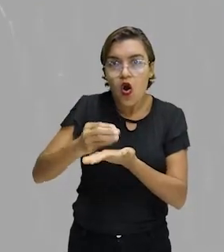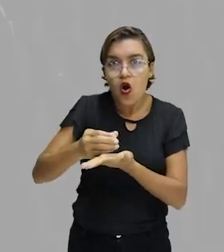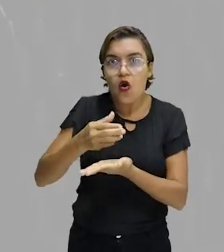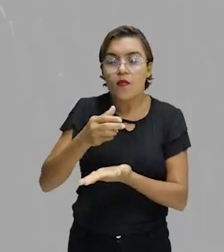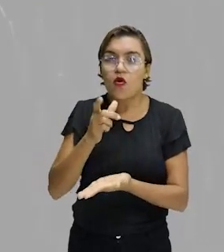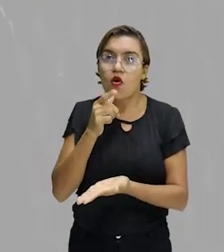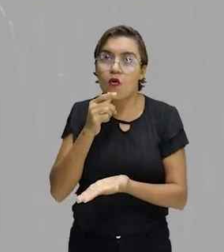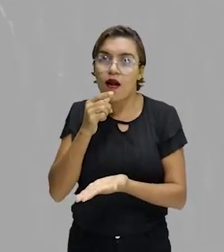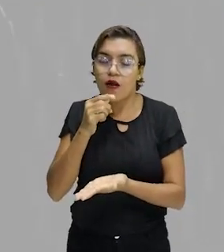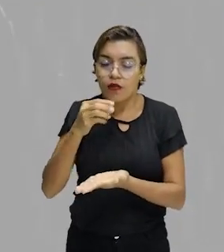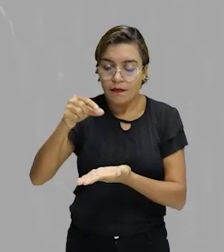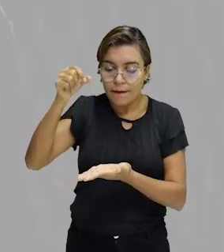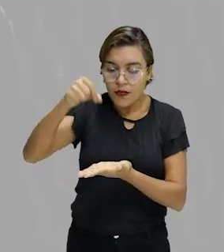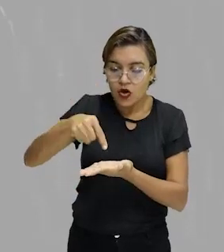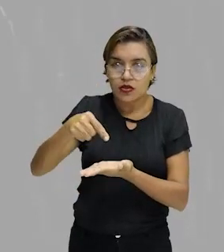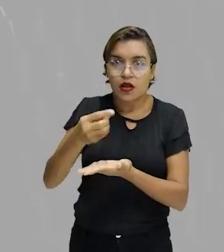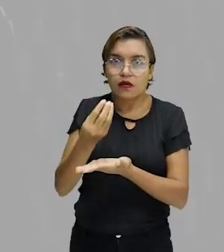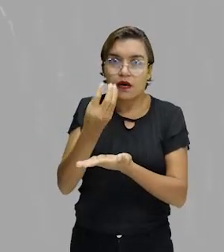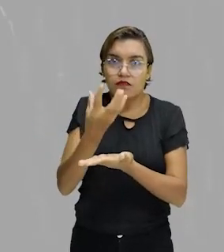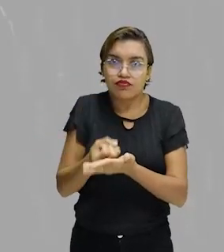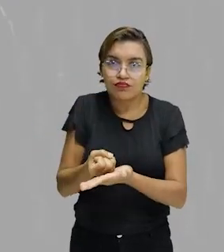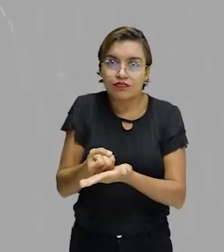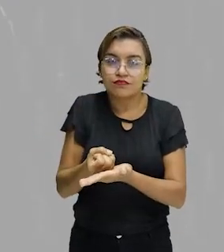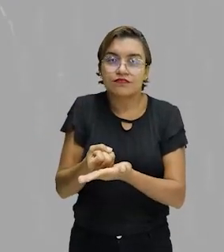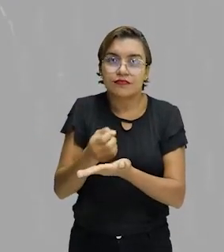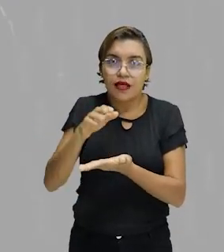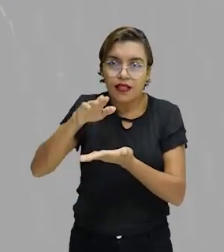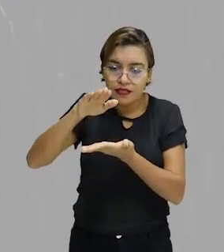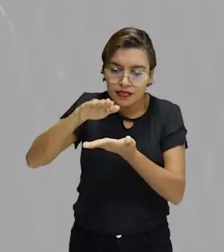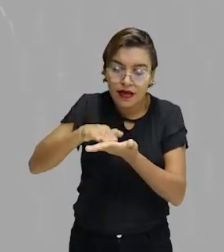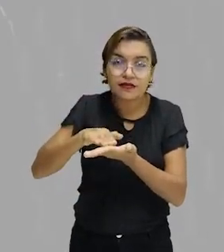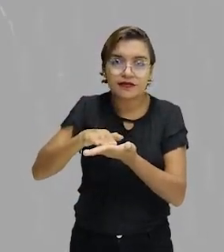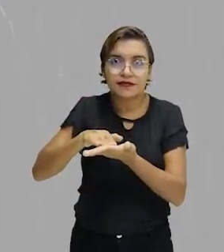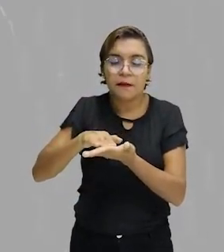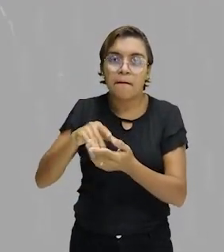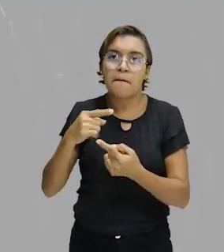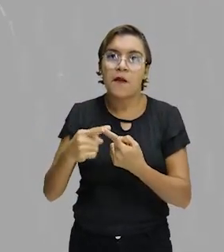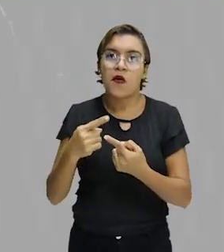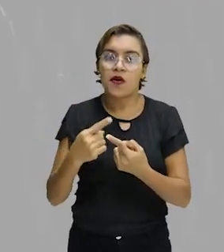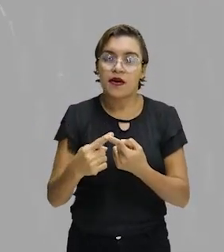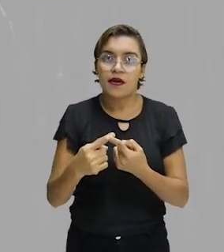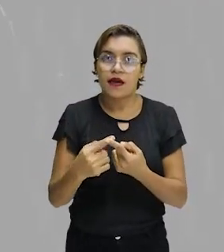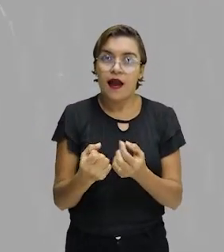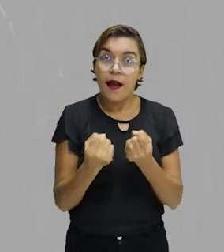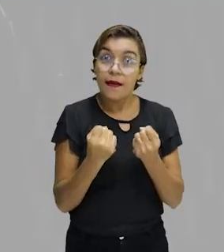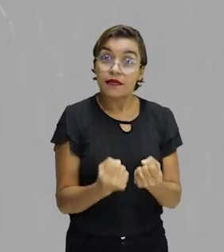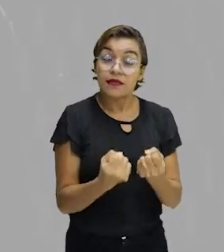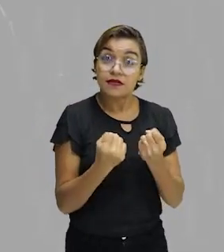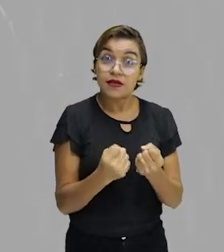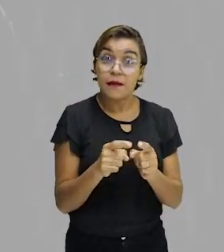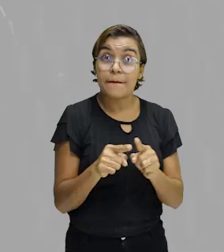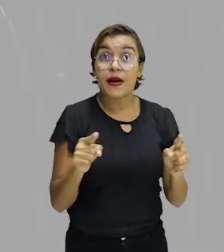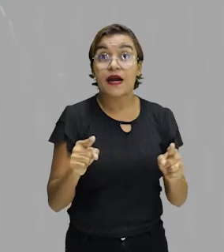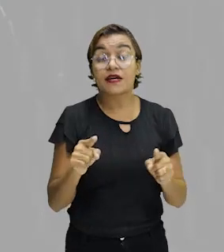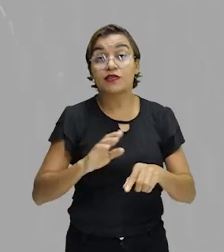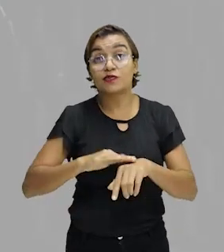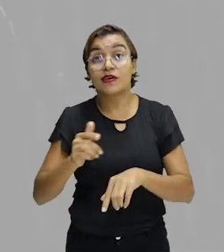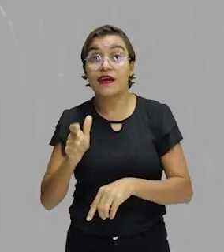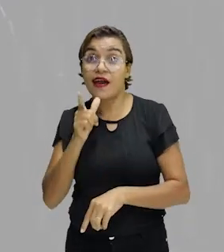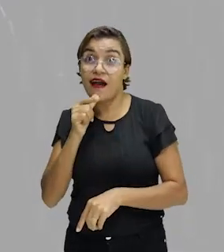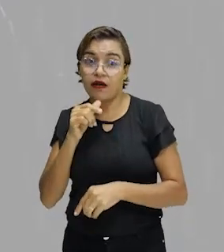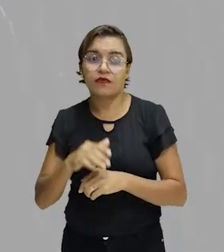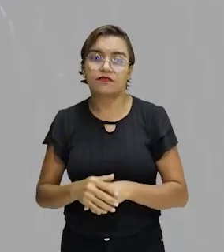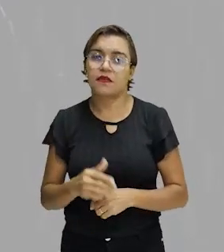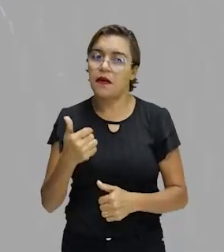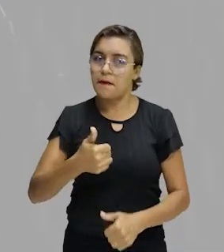momento, aquela massa tem uma densidade realmente maior que da água. Por isso, foi para o fundo. Primeiro está